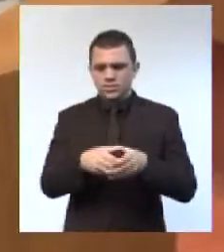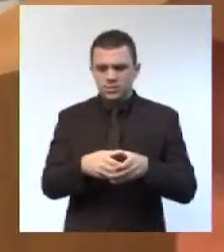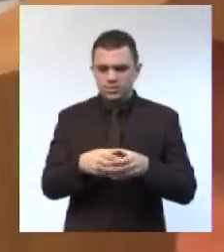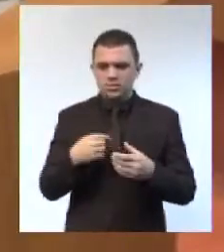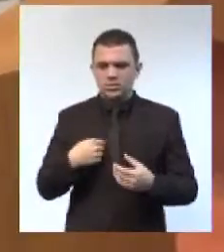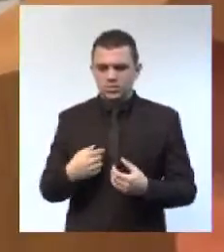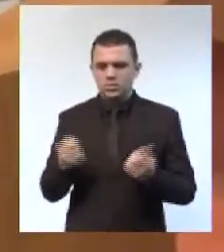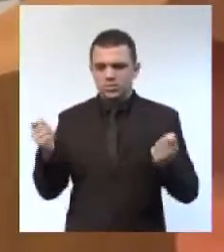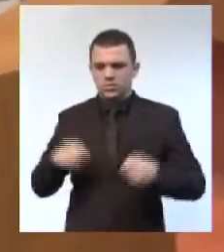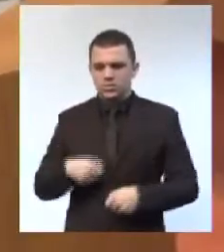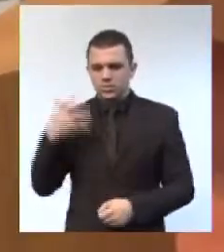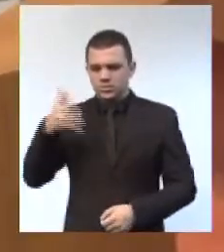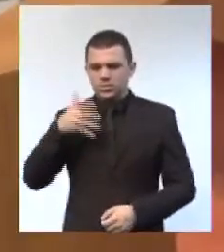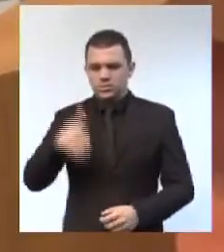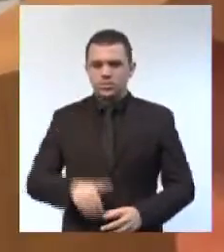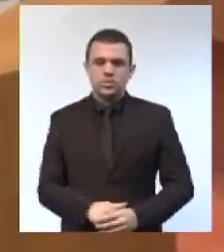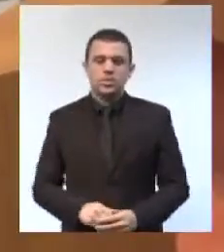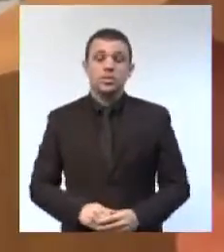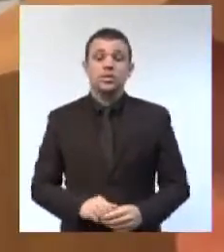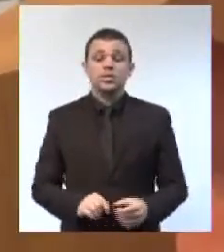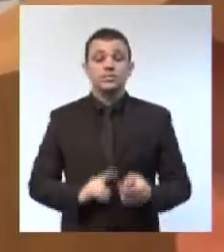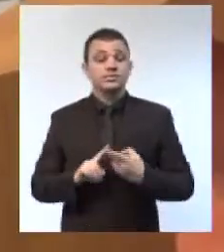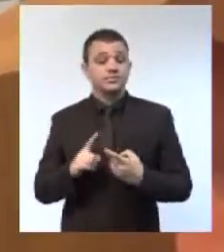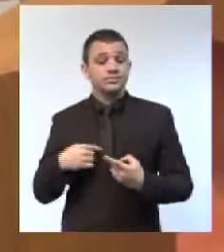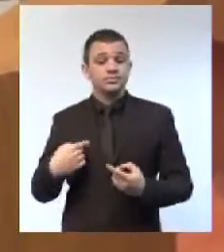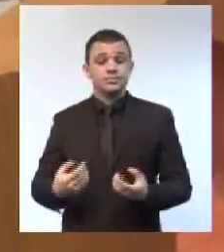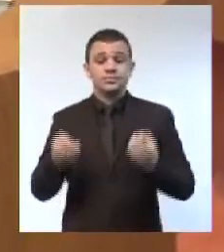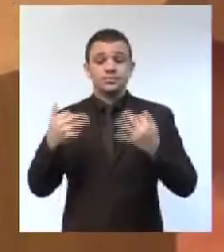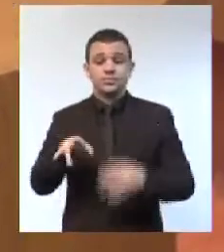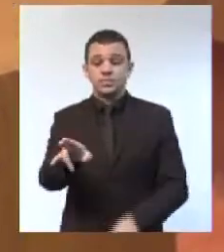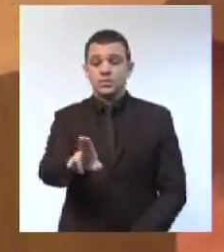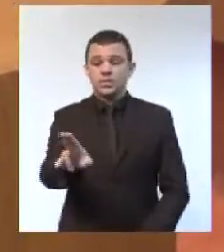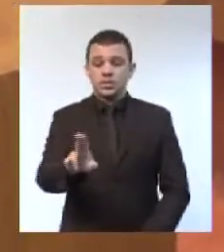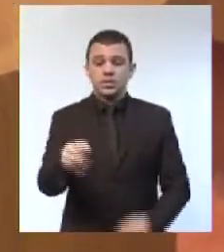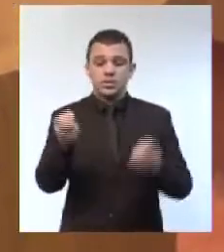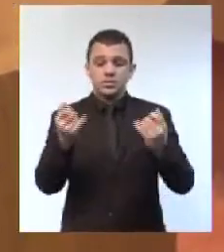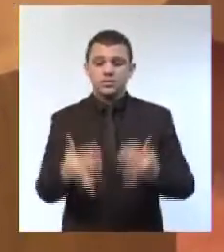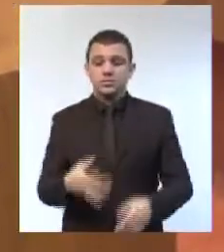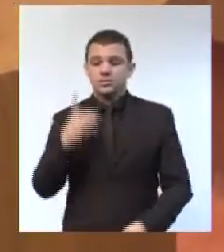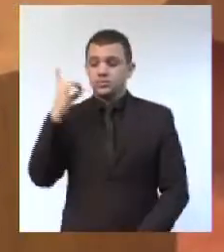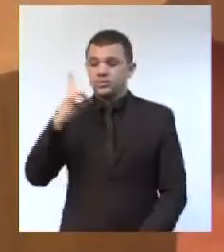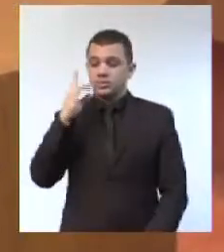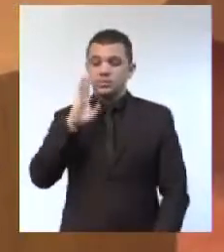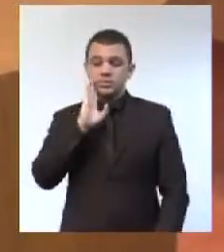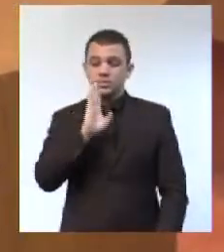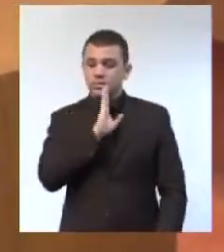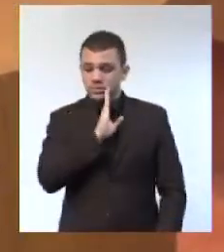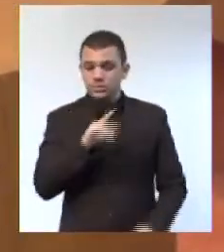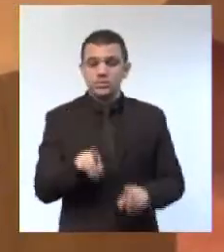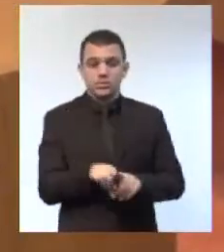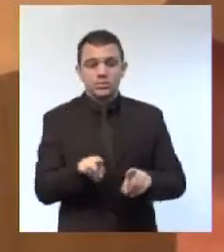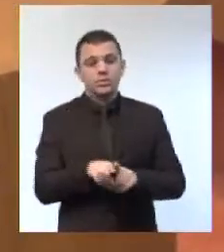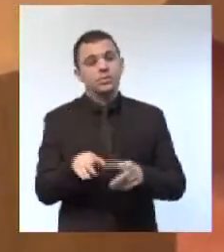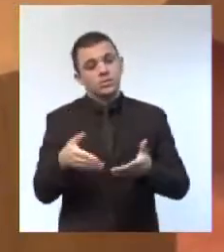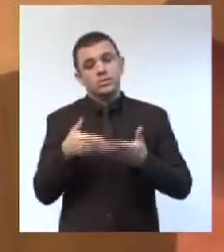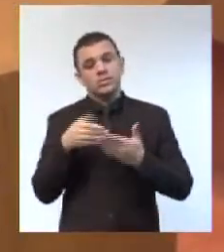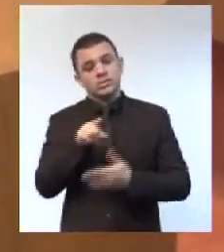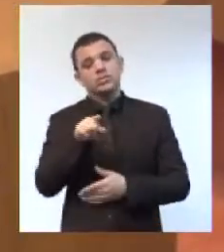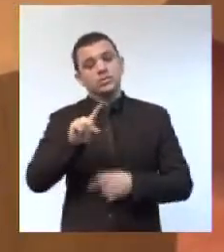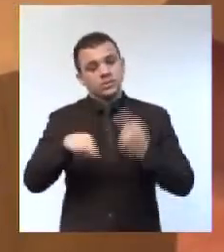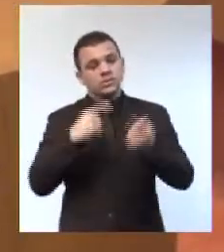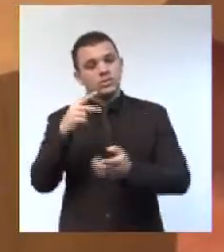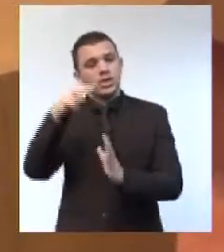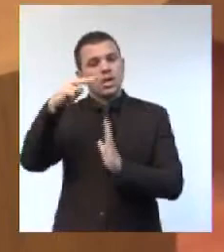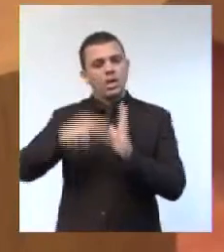Adriano, quando fiz referência a Vossa Excelência em relação ao requerimento do deputado Bira, e aí eu quero que Vossa Excelência depois leia o